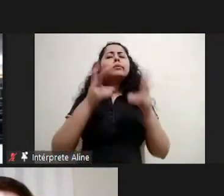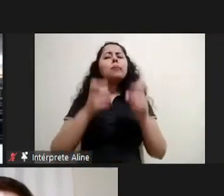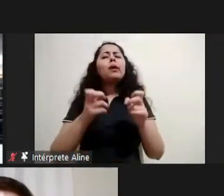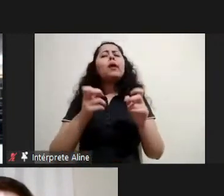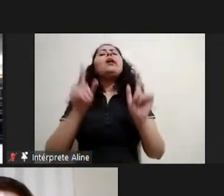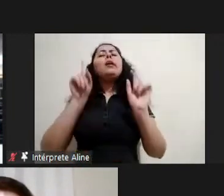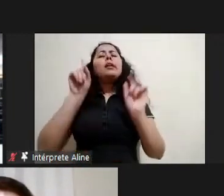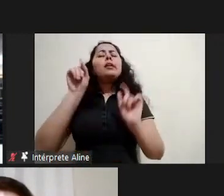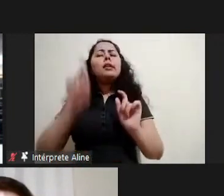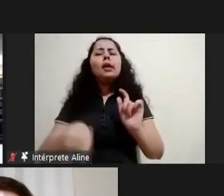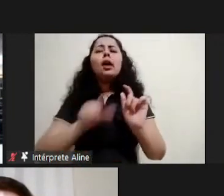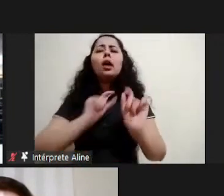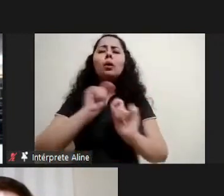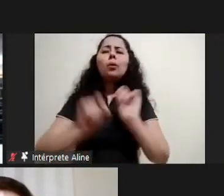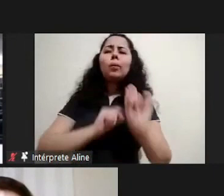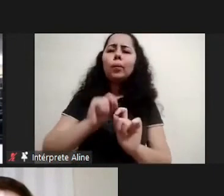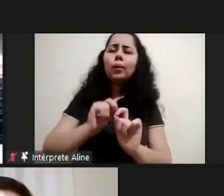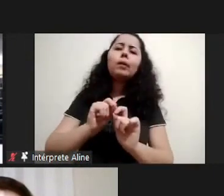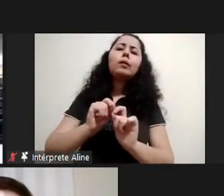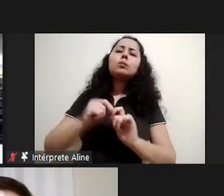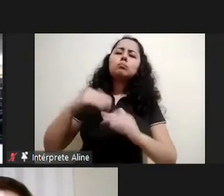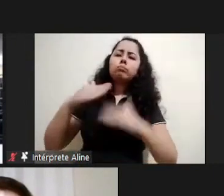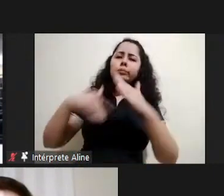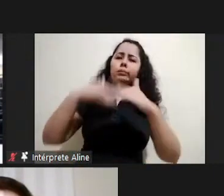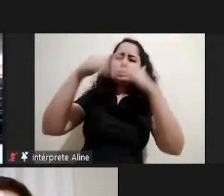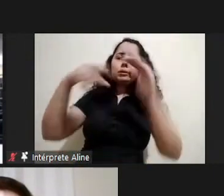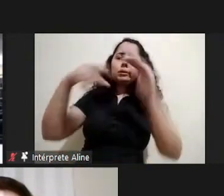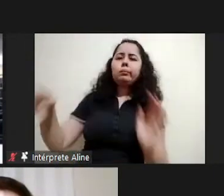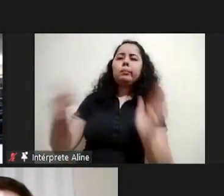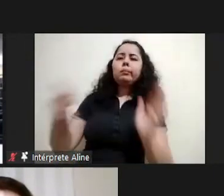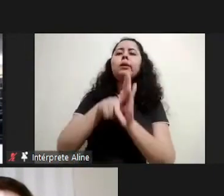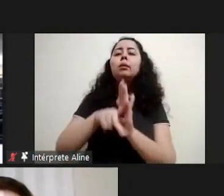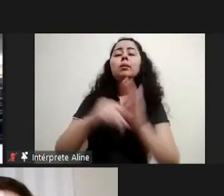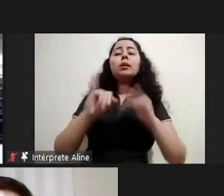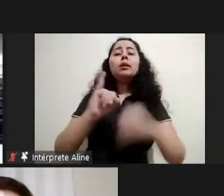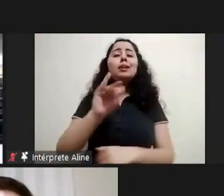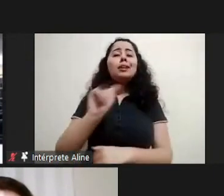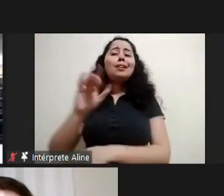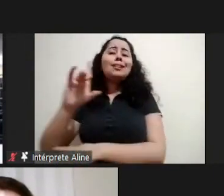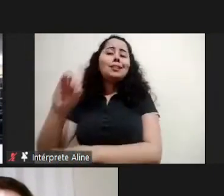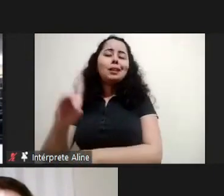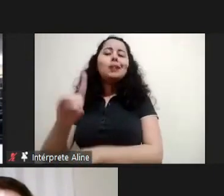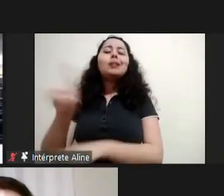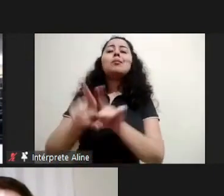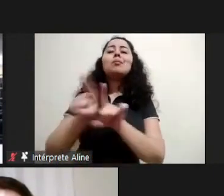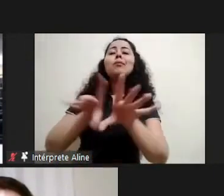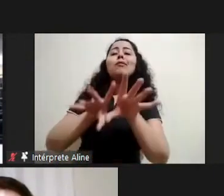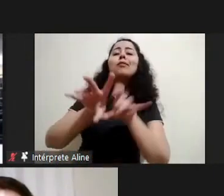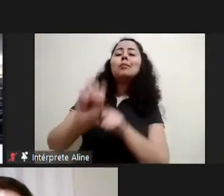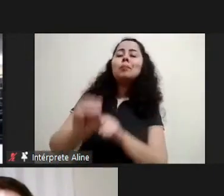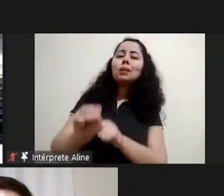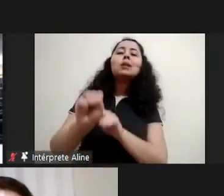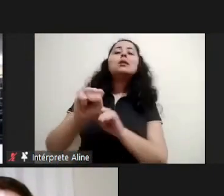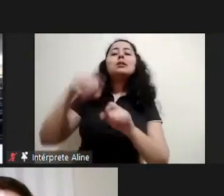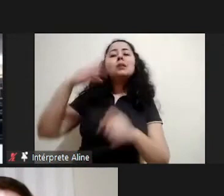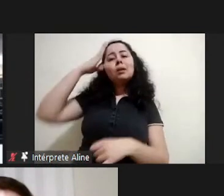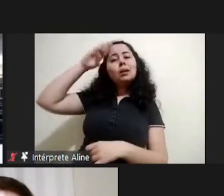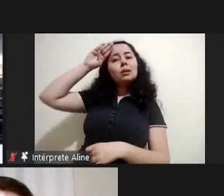Artes e Design, dos seus cursos de graduação e pós-graduação, bem como da formação acadêmica sólida de seus alunos.